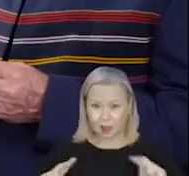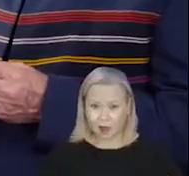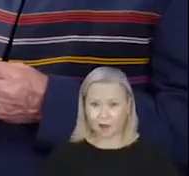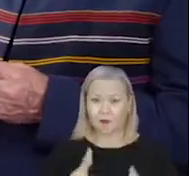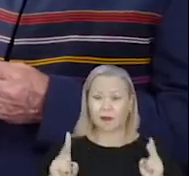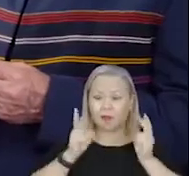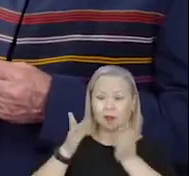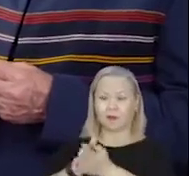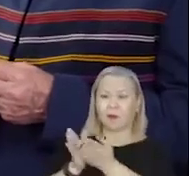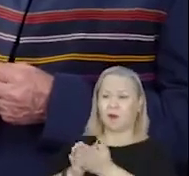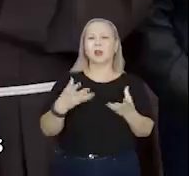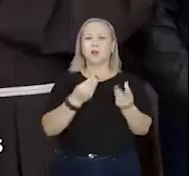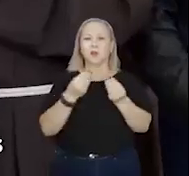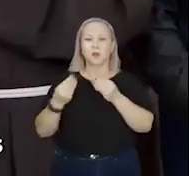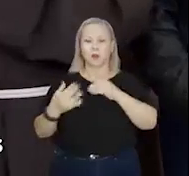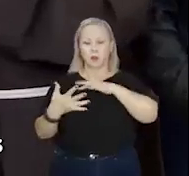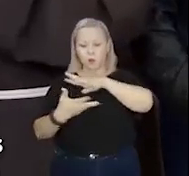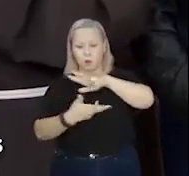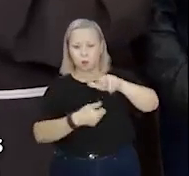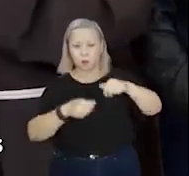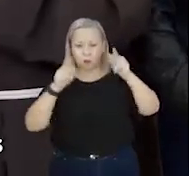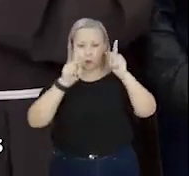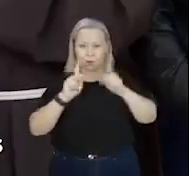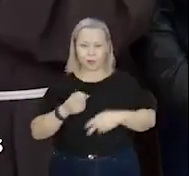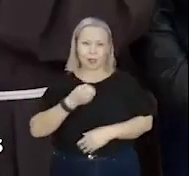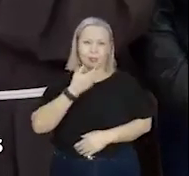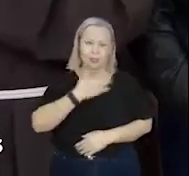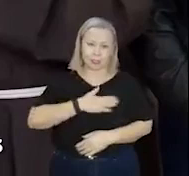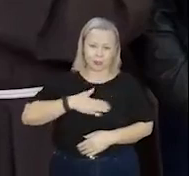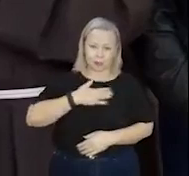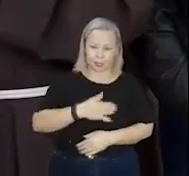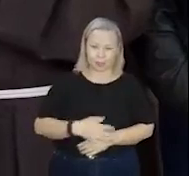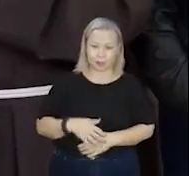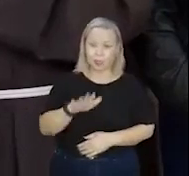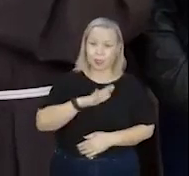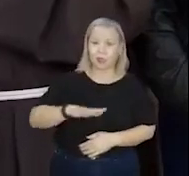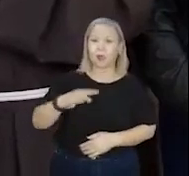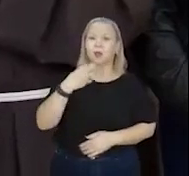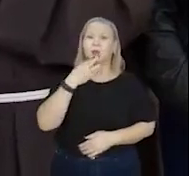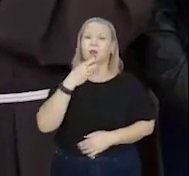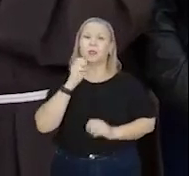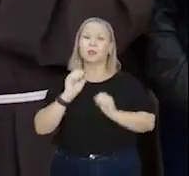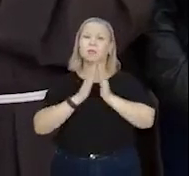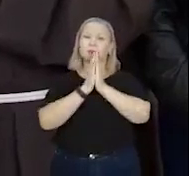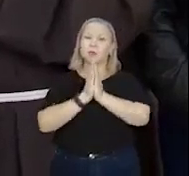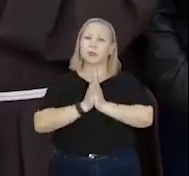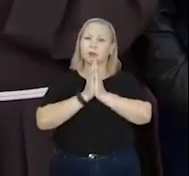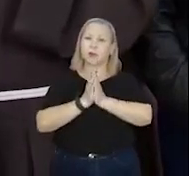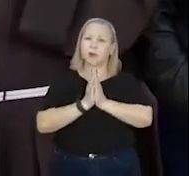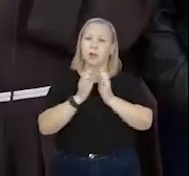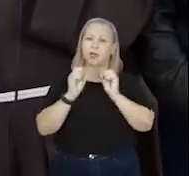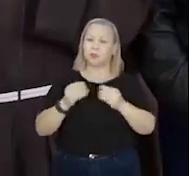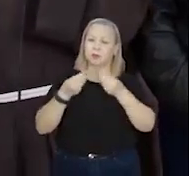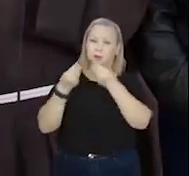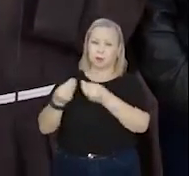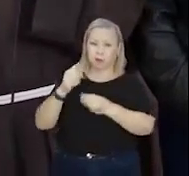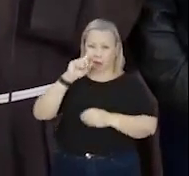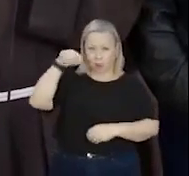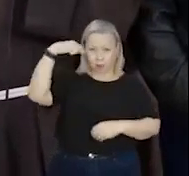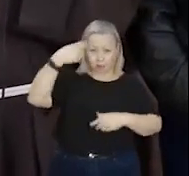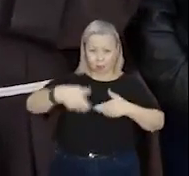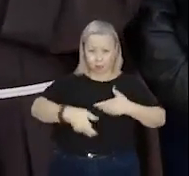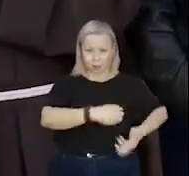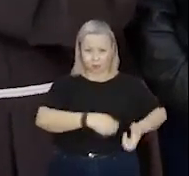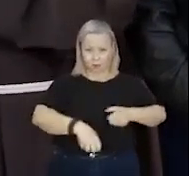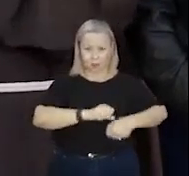e valorizar a diversidade todos nós aqui conhecemos e rezamos a oração atribuída a São Francisco fazei de mim instrumento